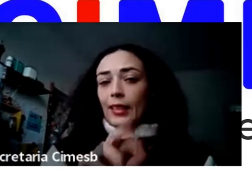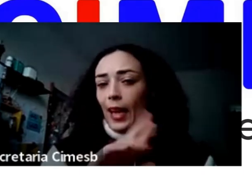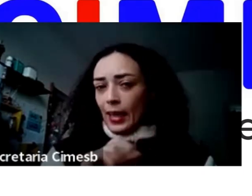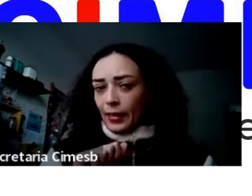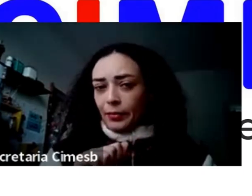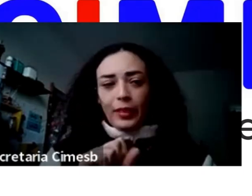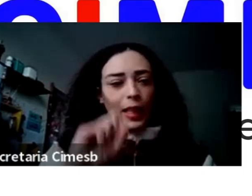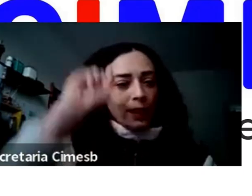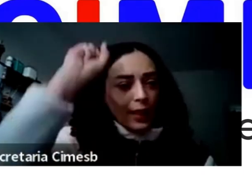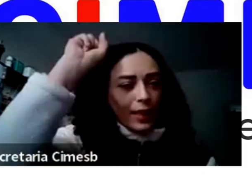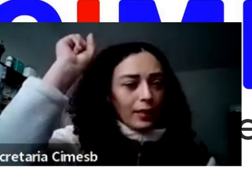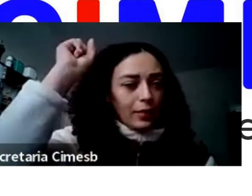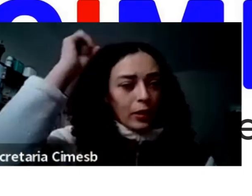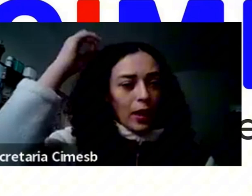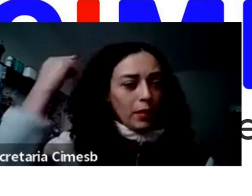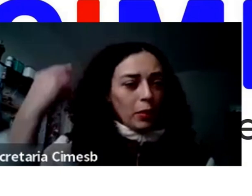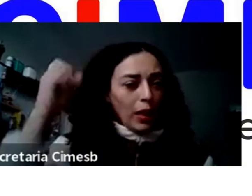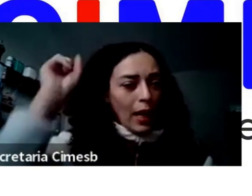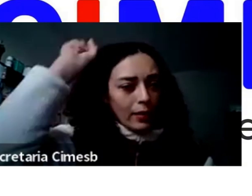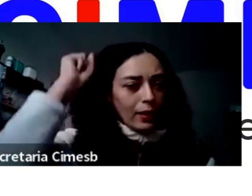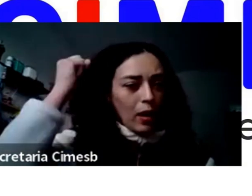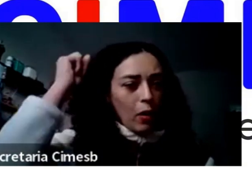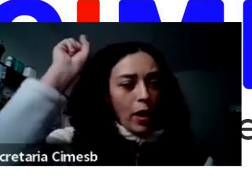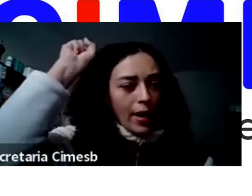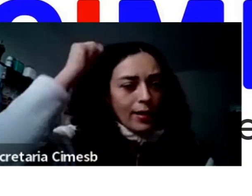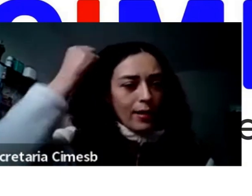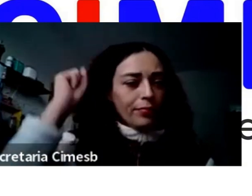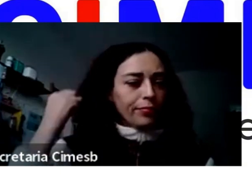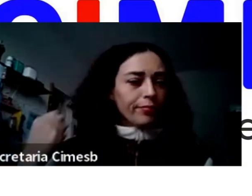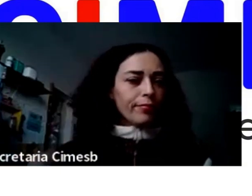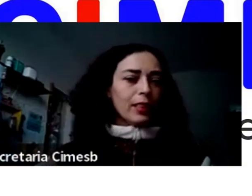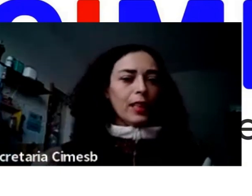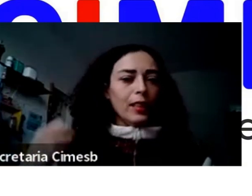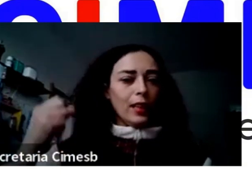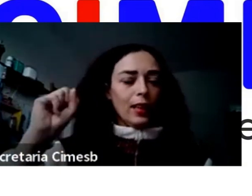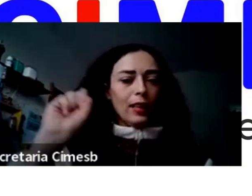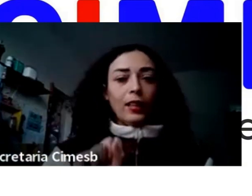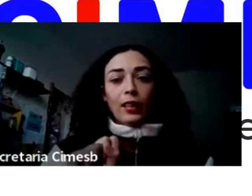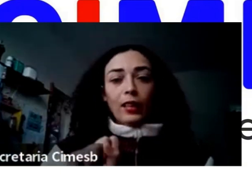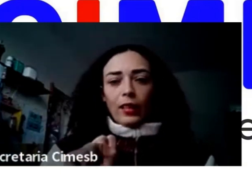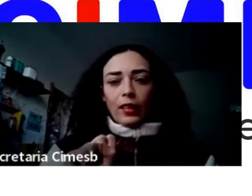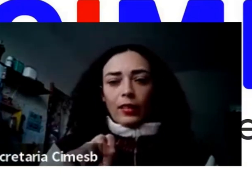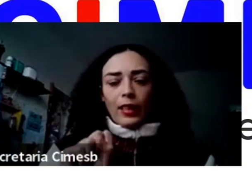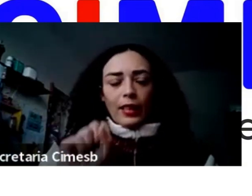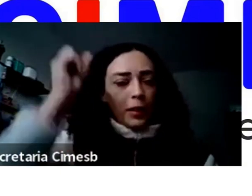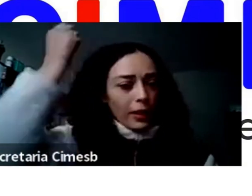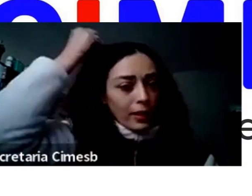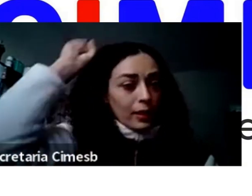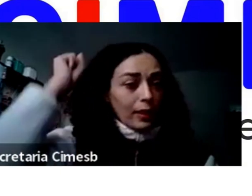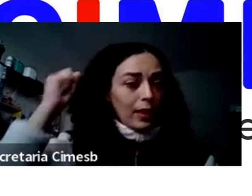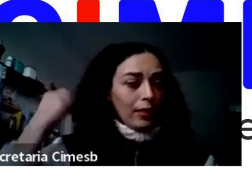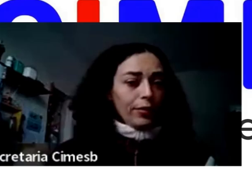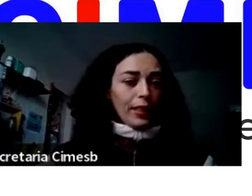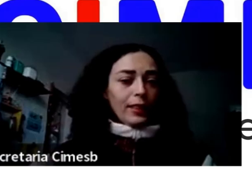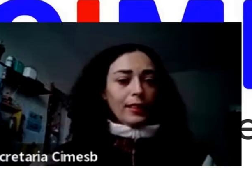nome dela é Sara. Ela tem cabelo enrolado, então é o S, né, da